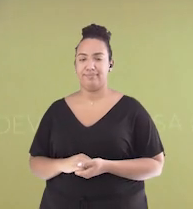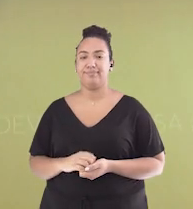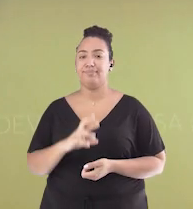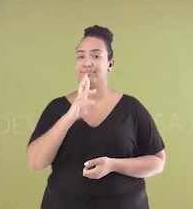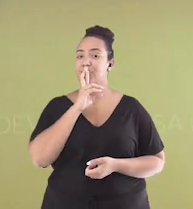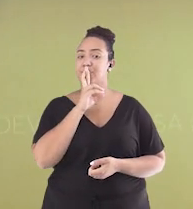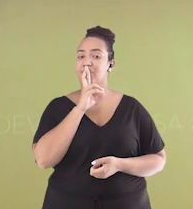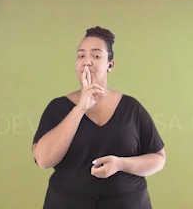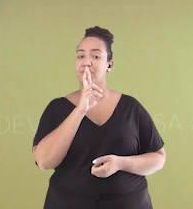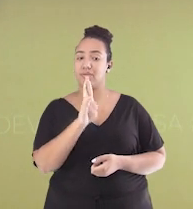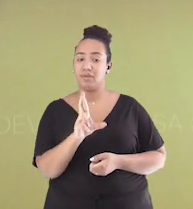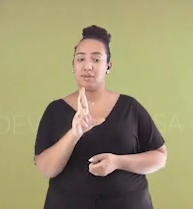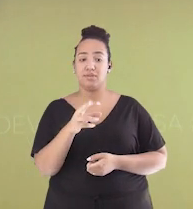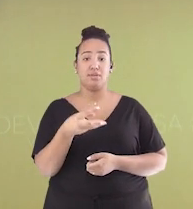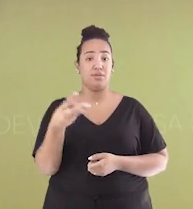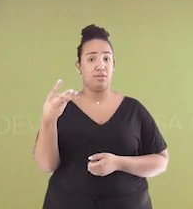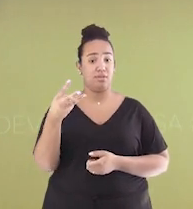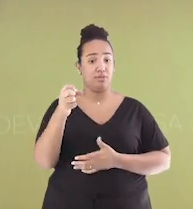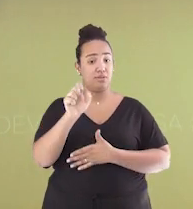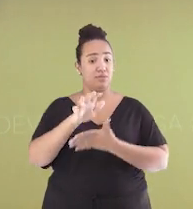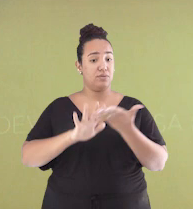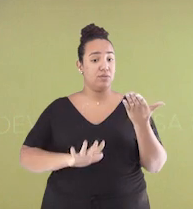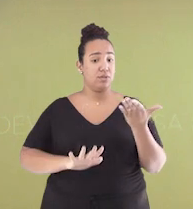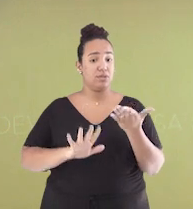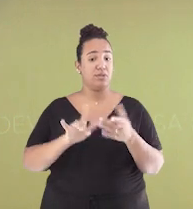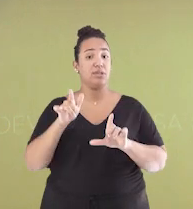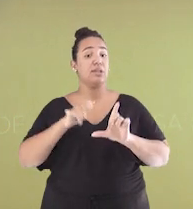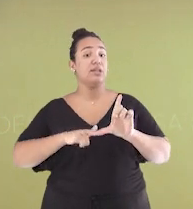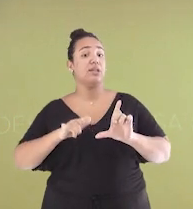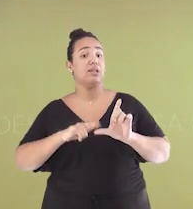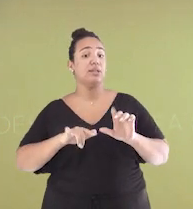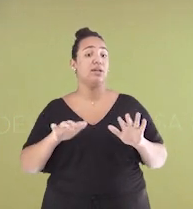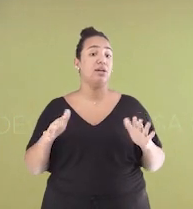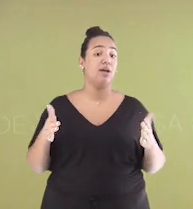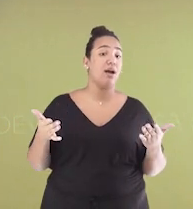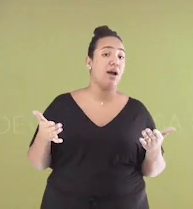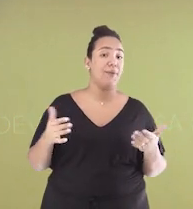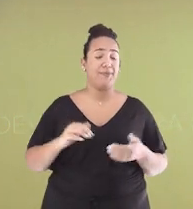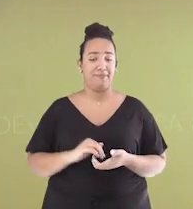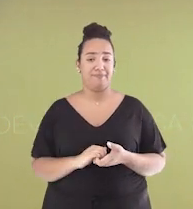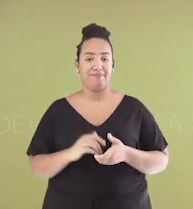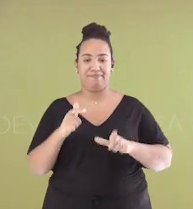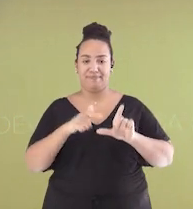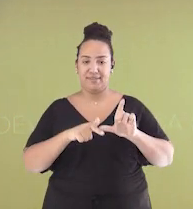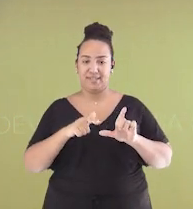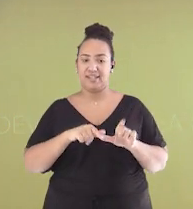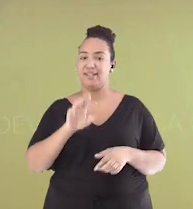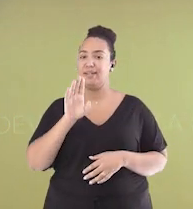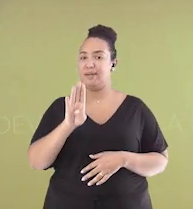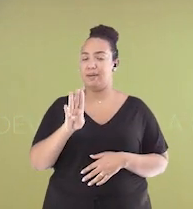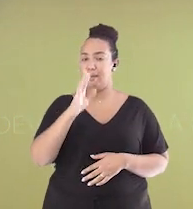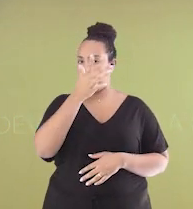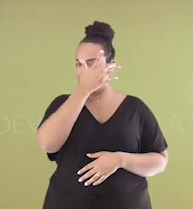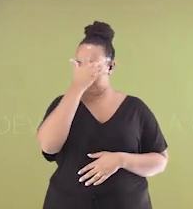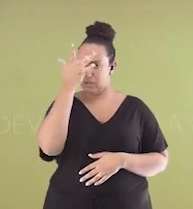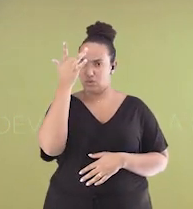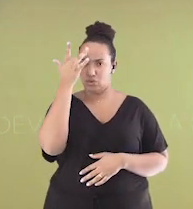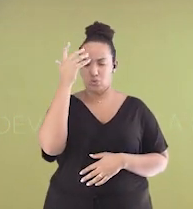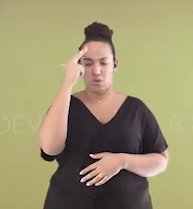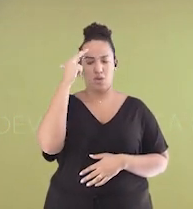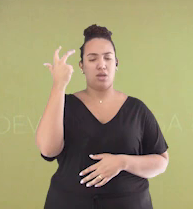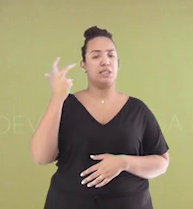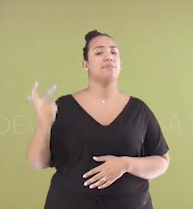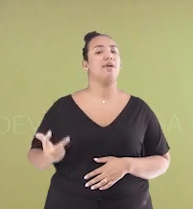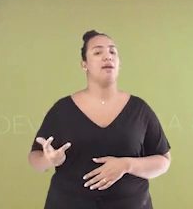A resposta da questão 3 é a letra... Vamos ver se vocês acertaram. É a letra B, pessoa